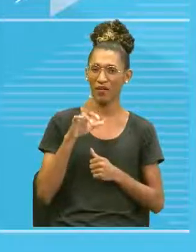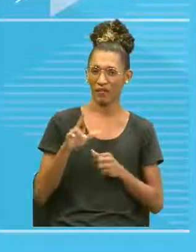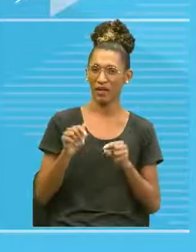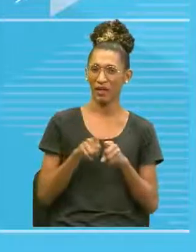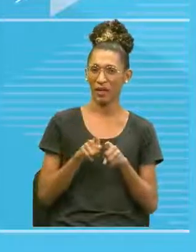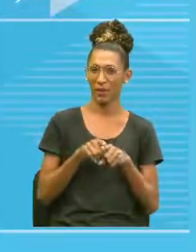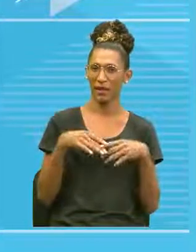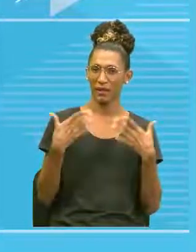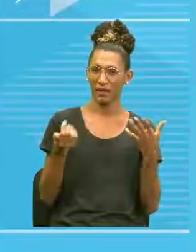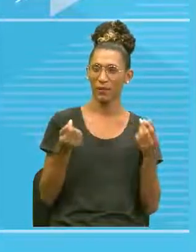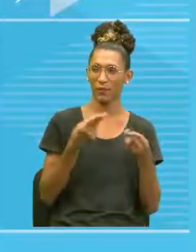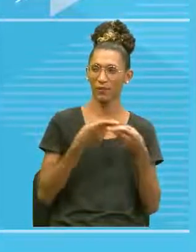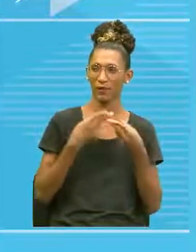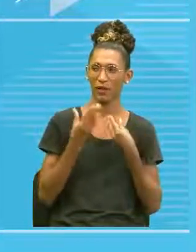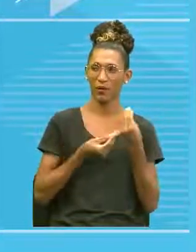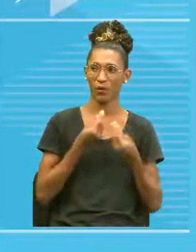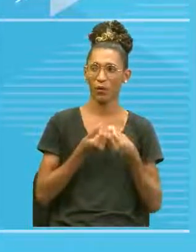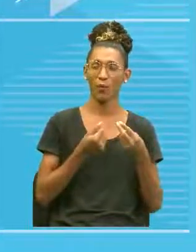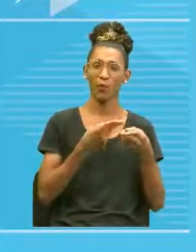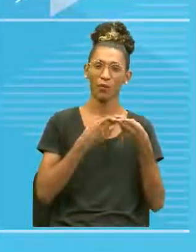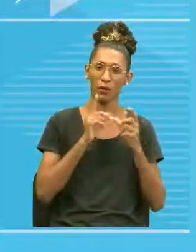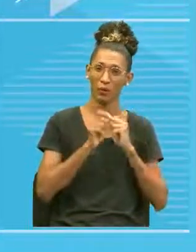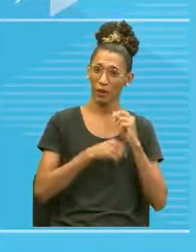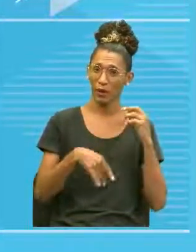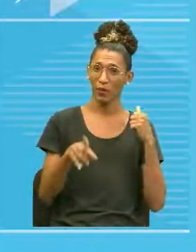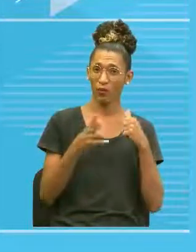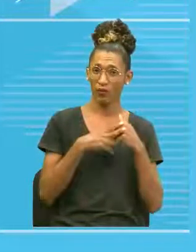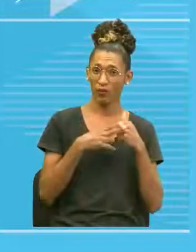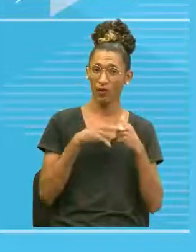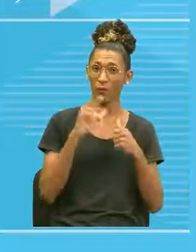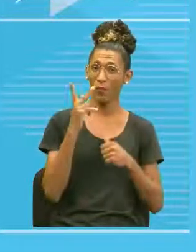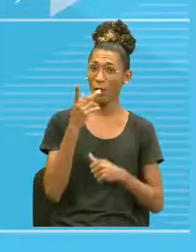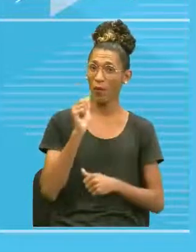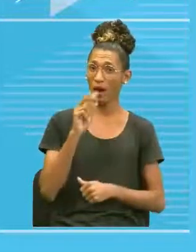para formar o brusca perfeito usamos o verbo haver